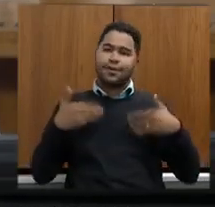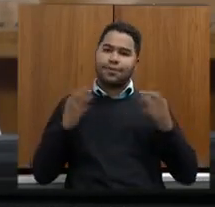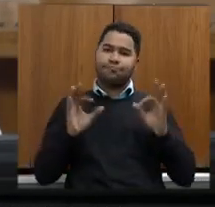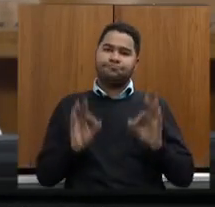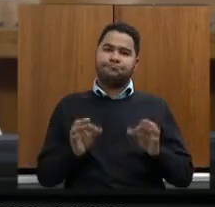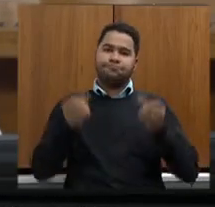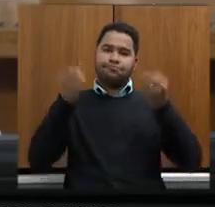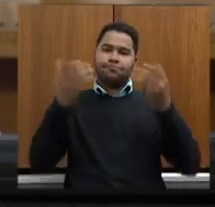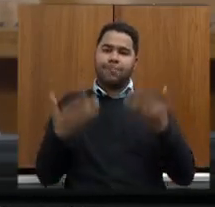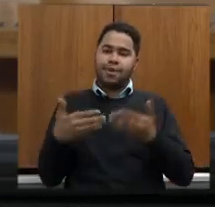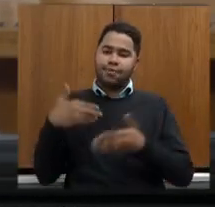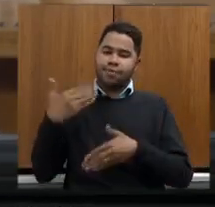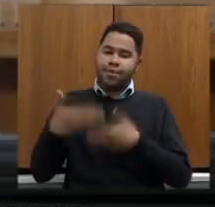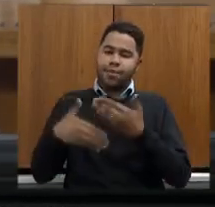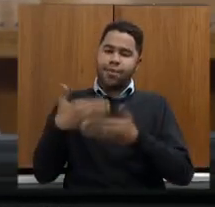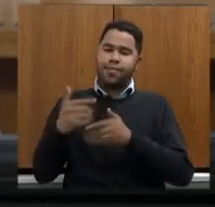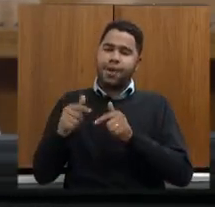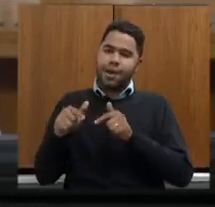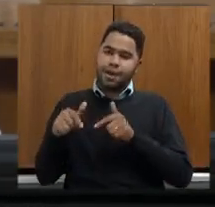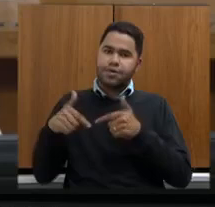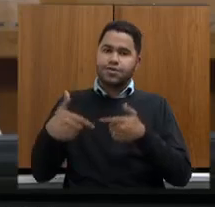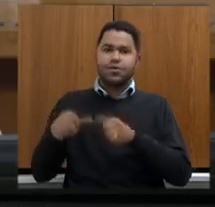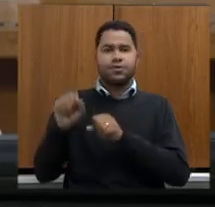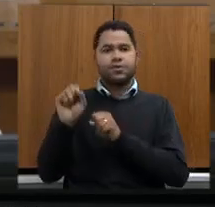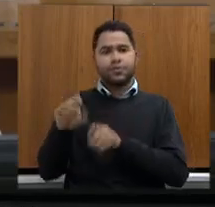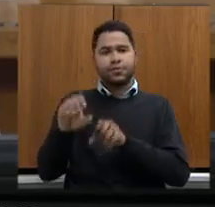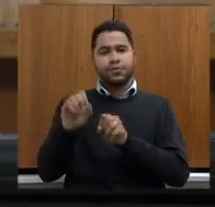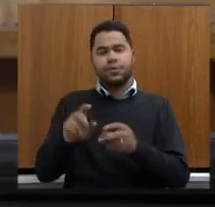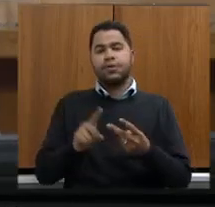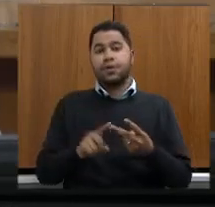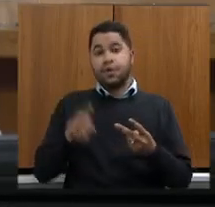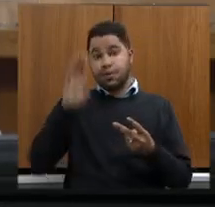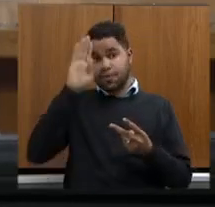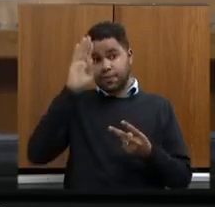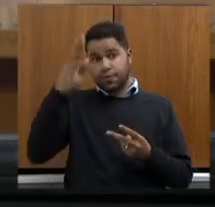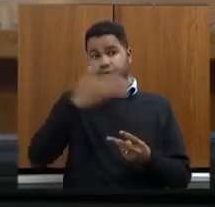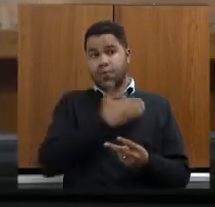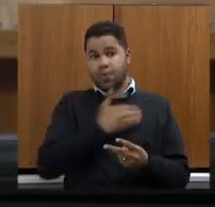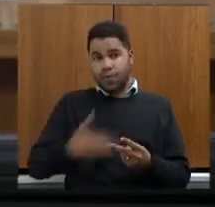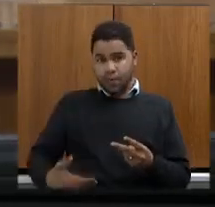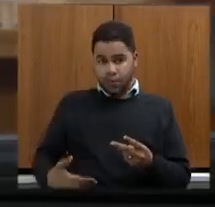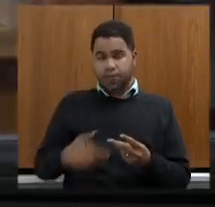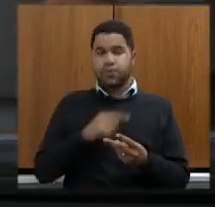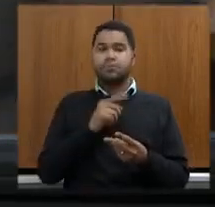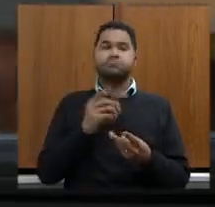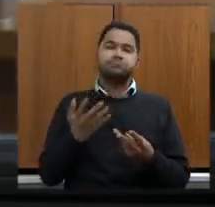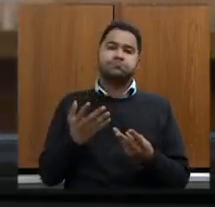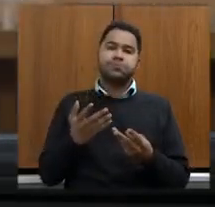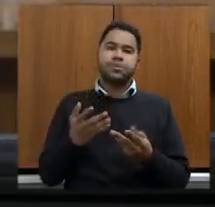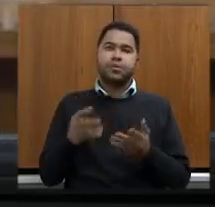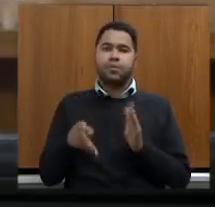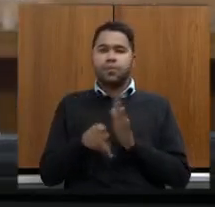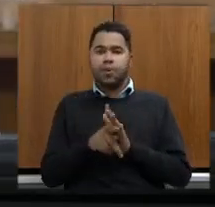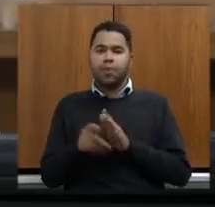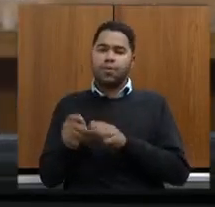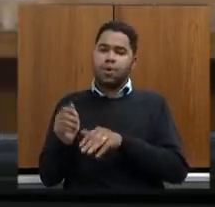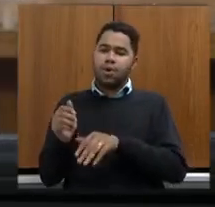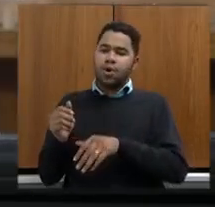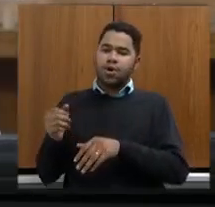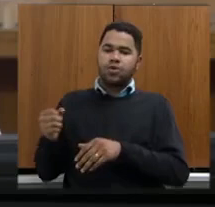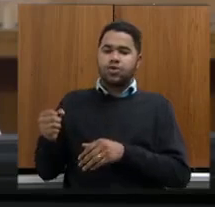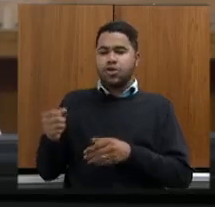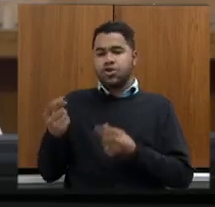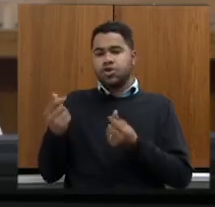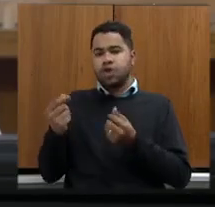falar do desenvolvimento dessas ações educacionais da prioridade que o governo tem e é tanto de alocação de recursos